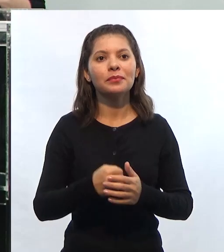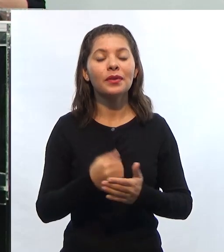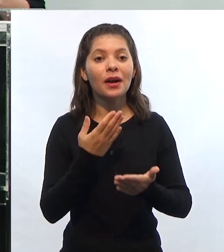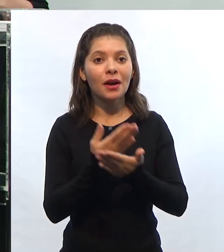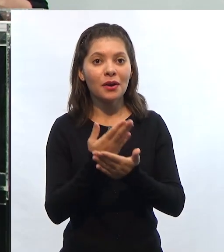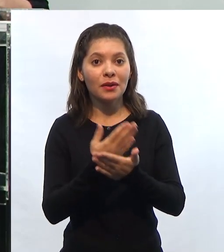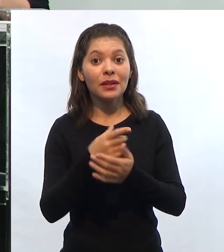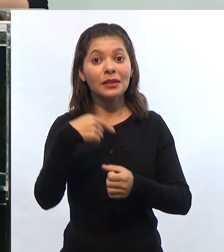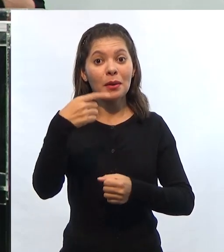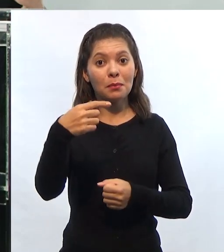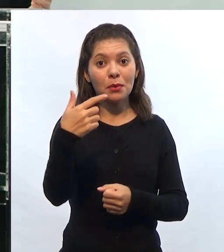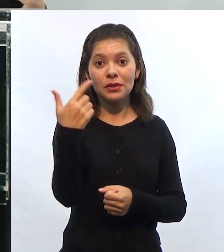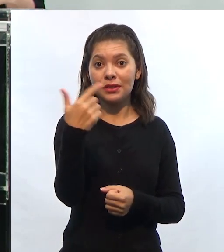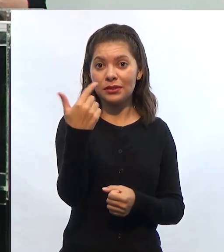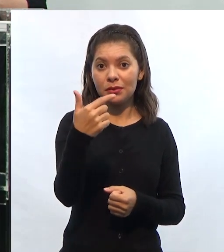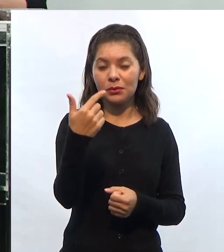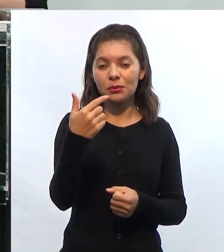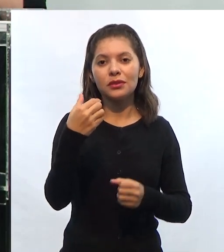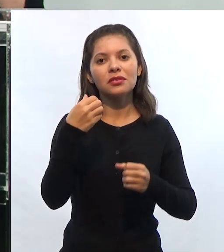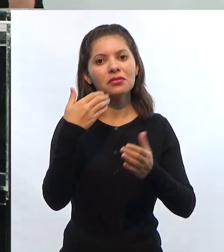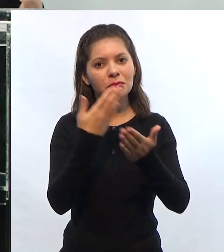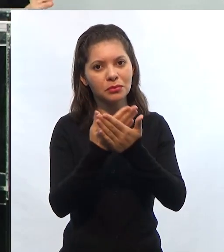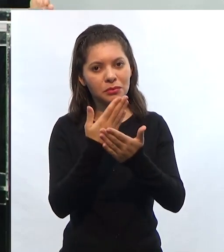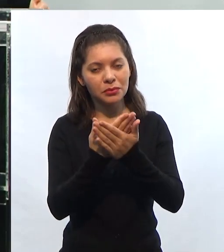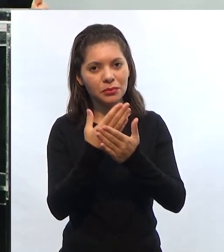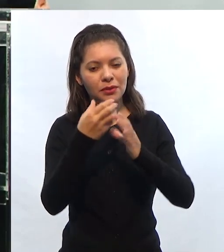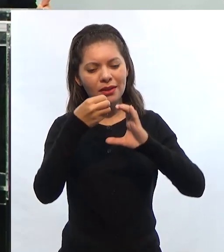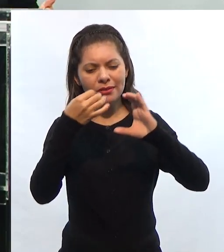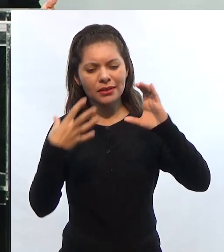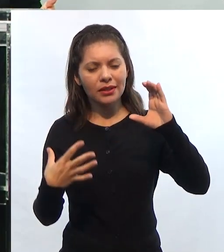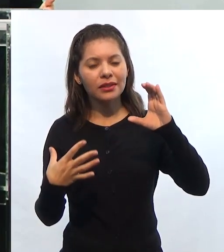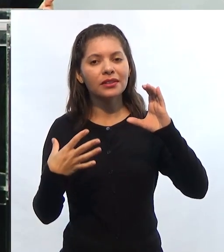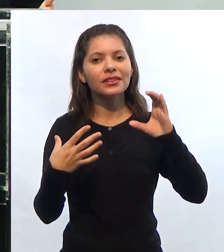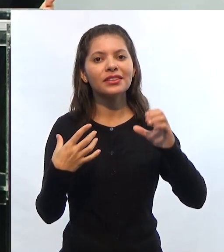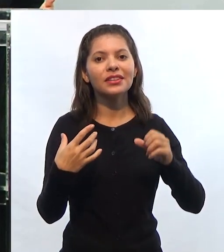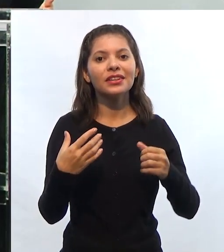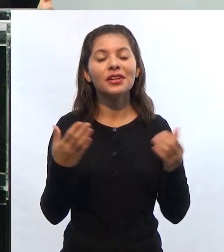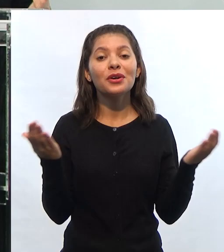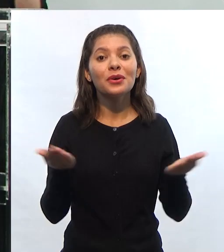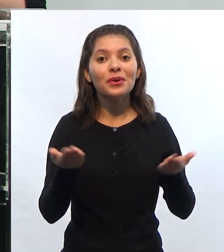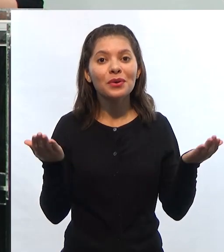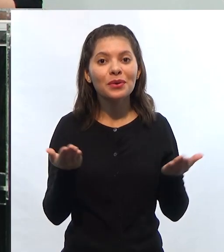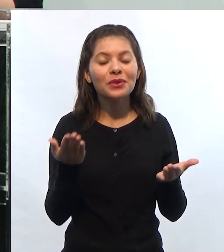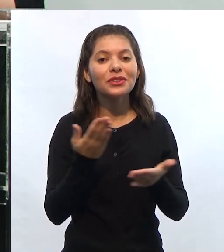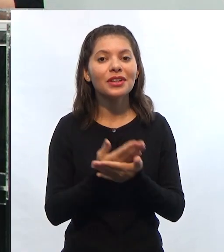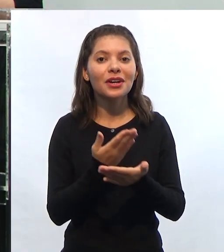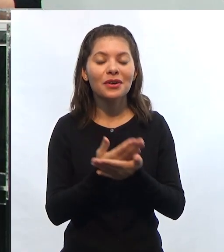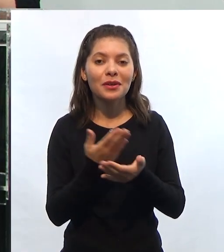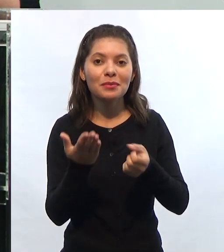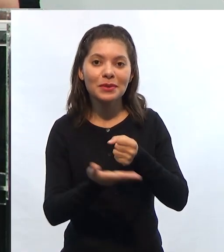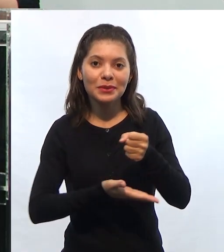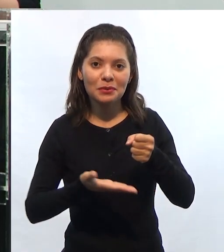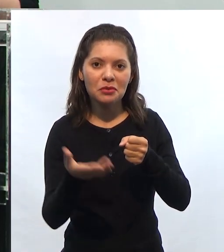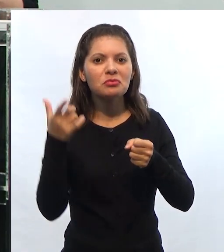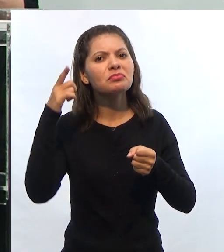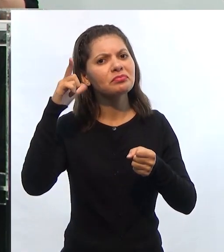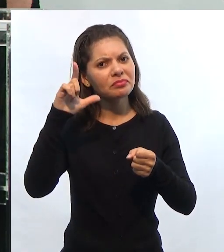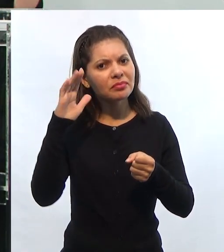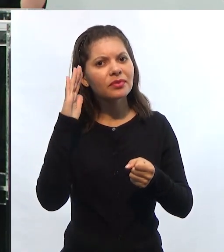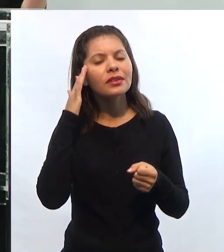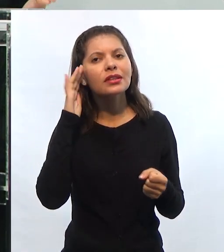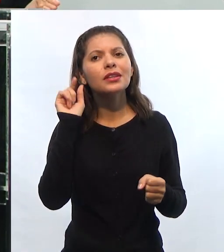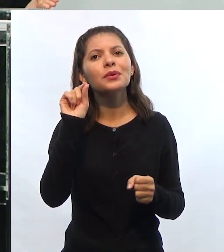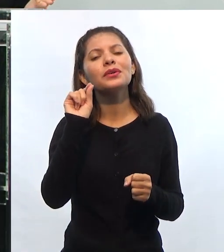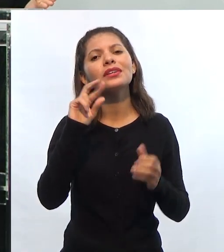temos depois uma segunda parte, onde a gente vai estudar outros aspectos, né? Mas o que a gente viu, então, na aula de hoje, basicamente, a gente